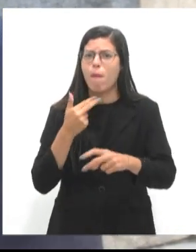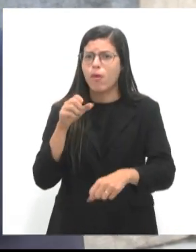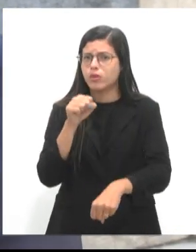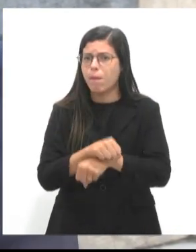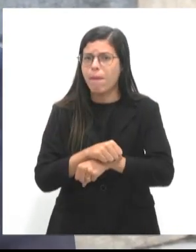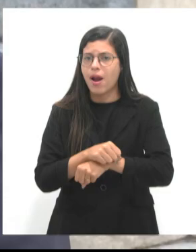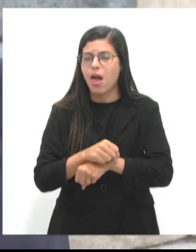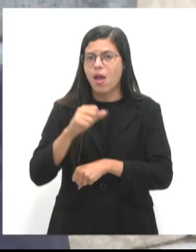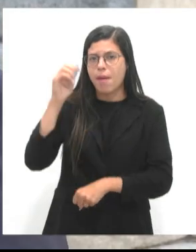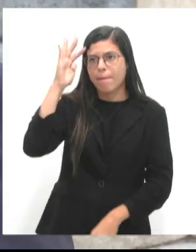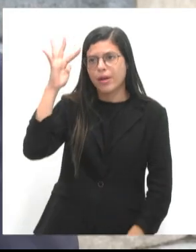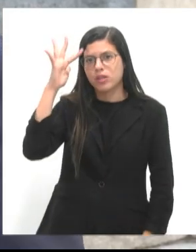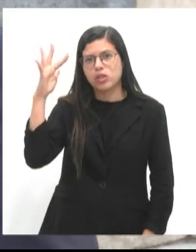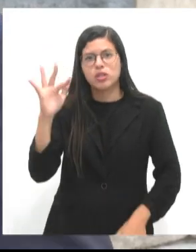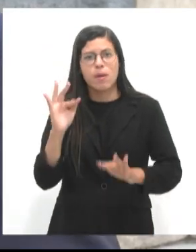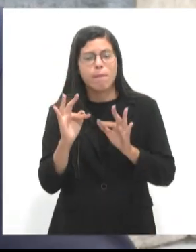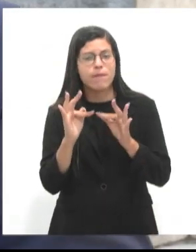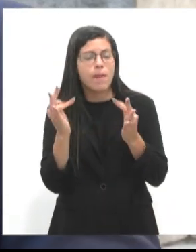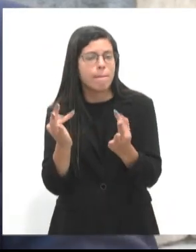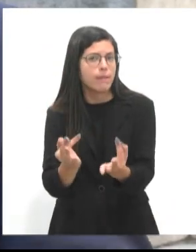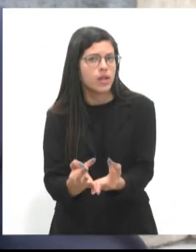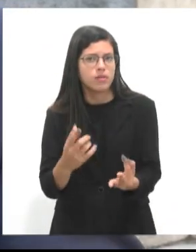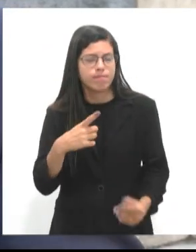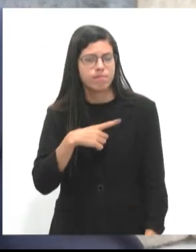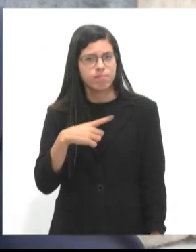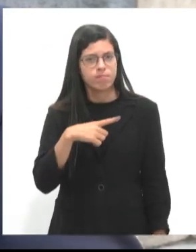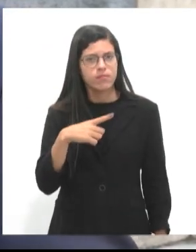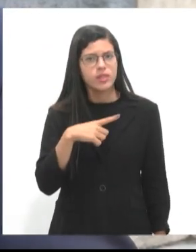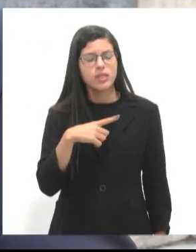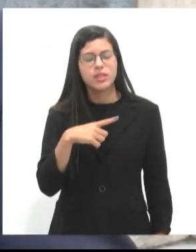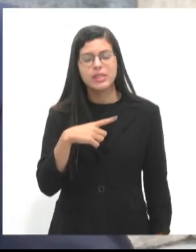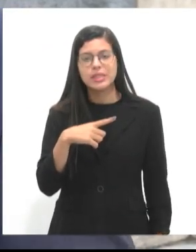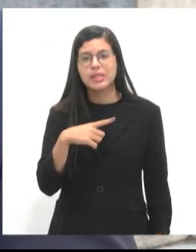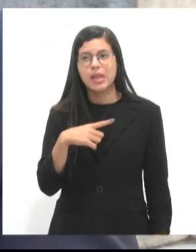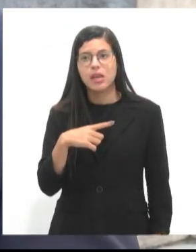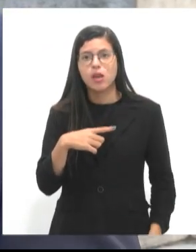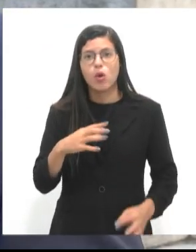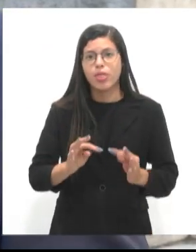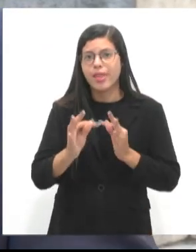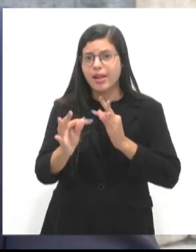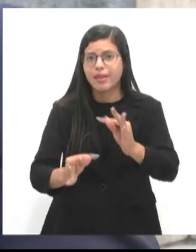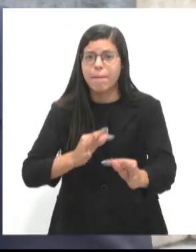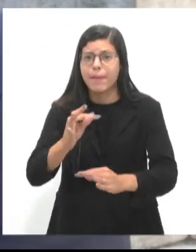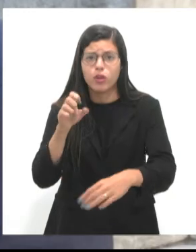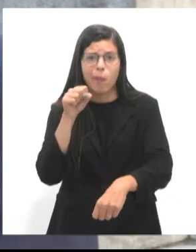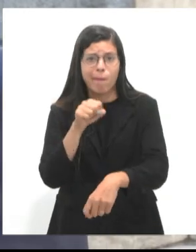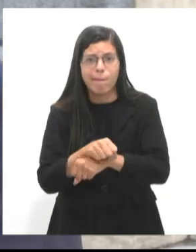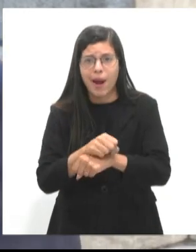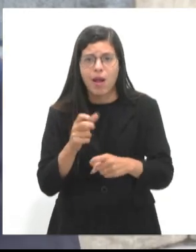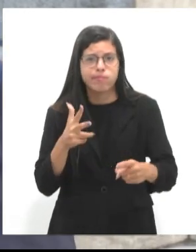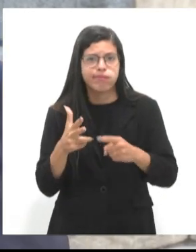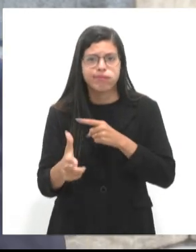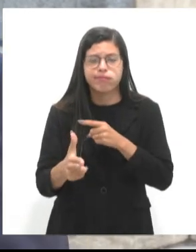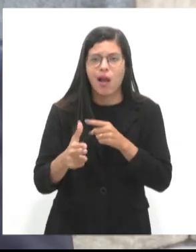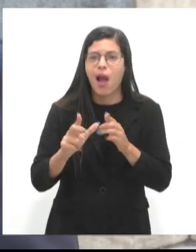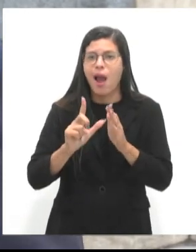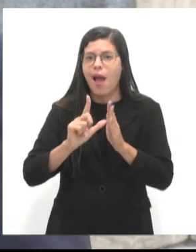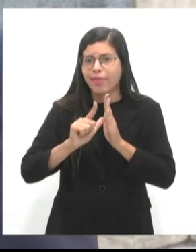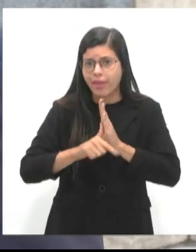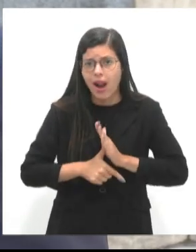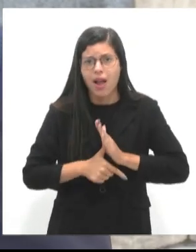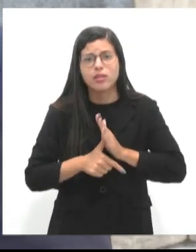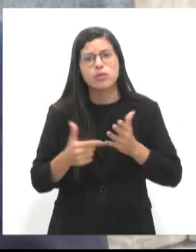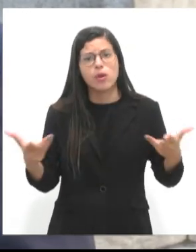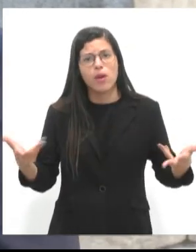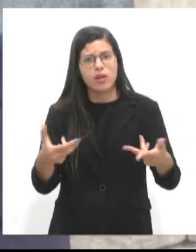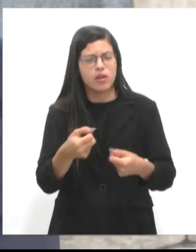Então imagina uma situação onde tem famílias que têm o seu tratamento interrompido, isso é regressão imediata na qualidade de vida.